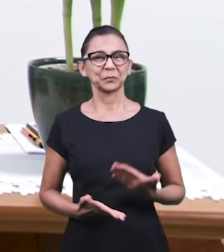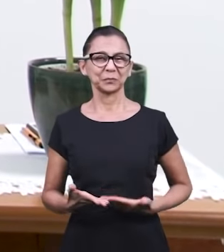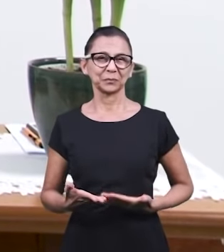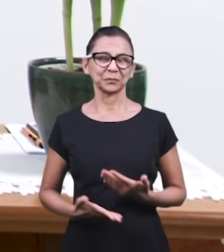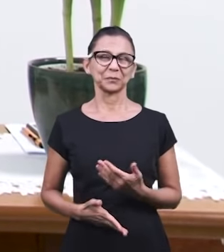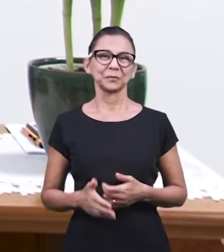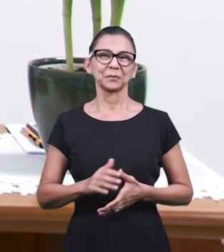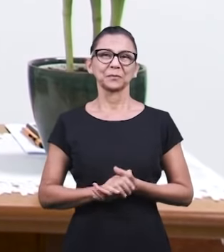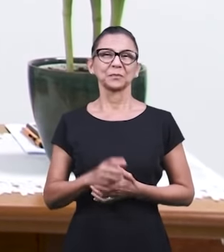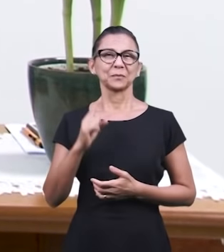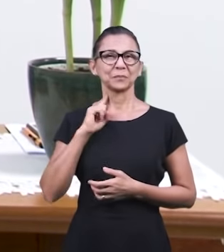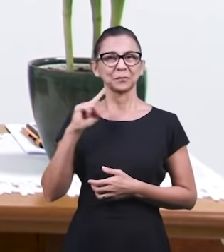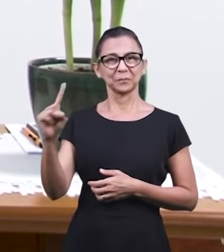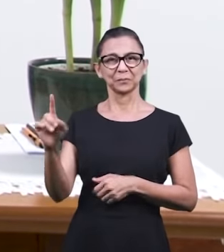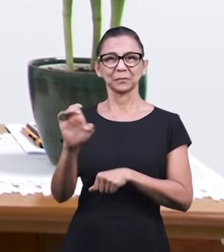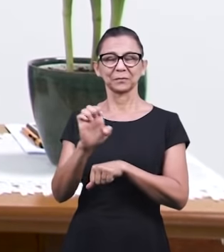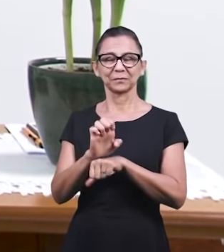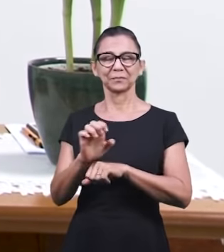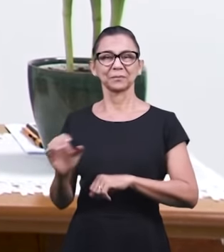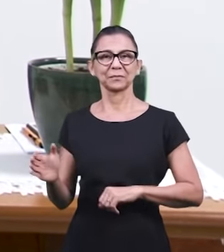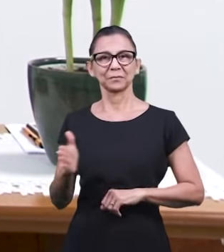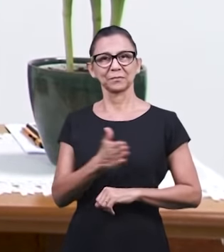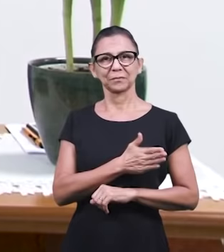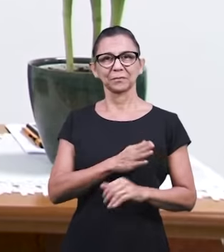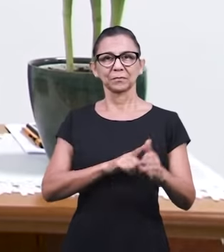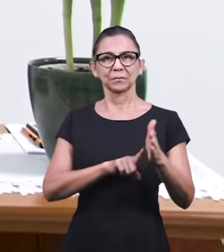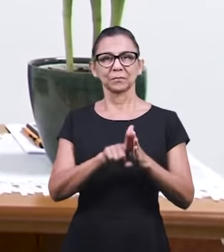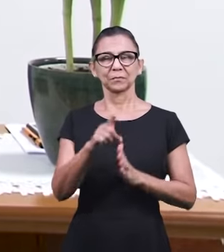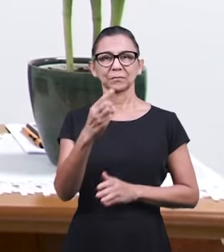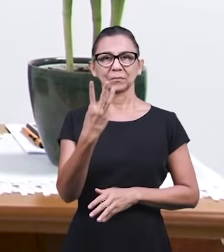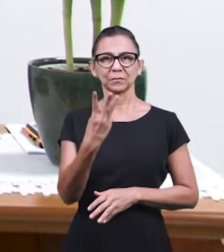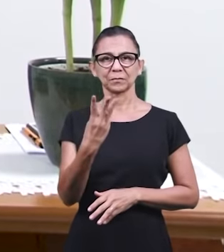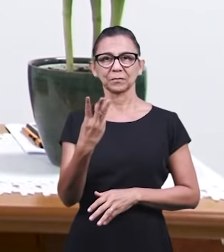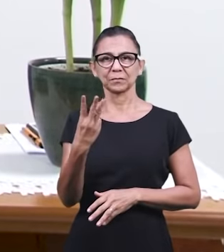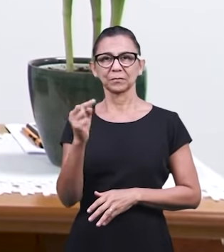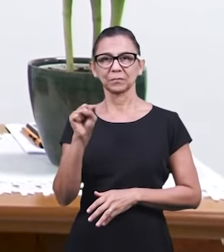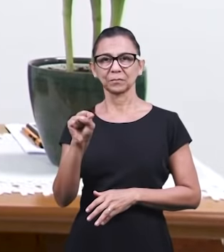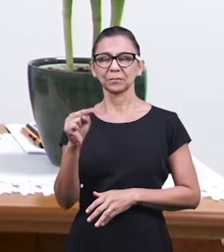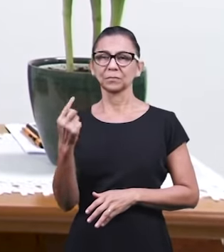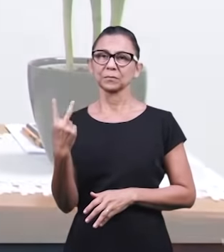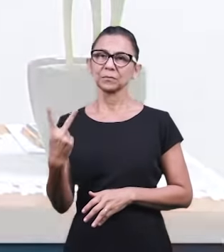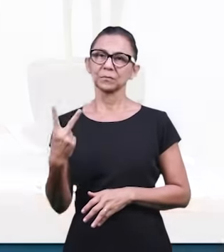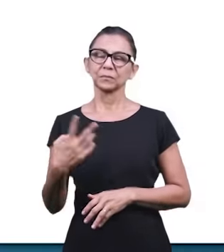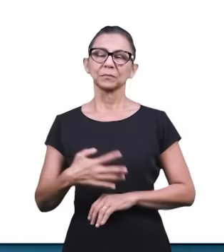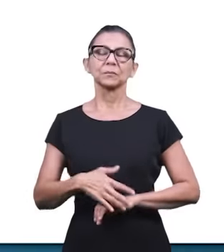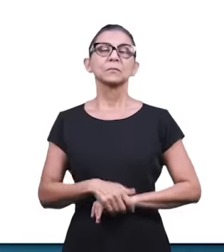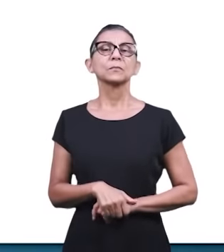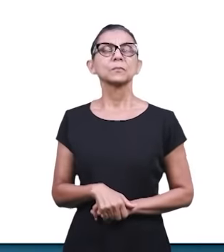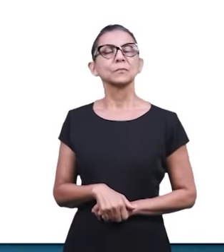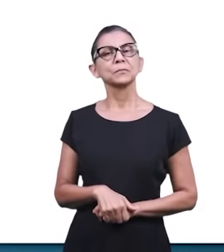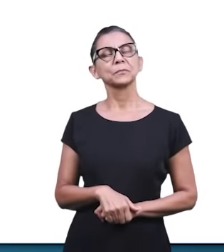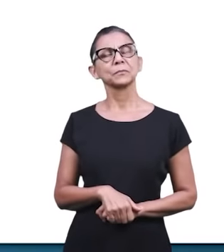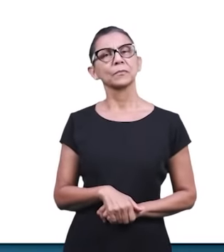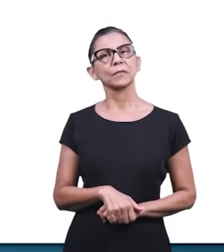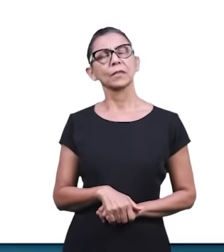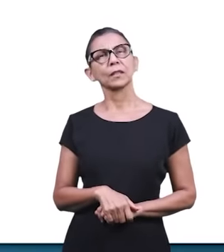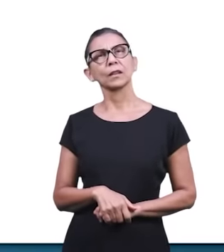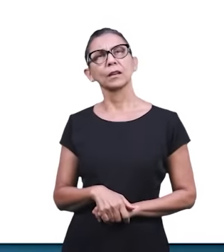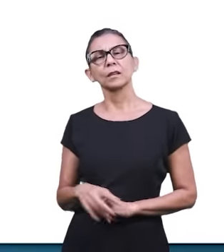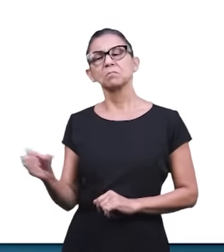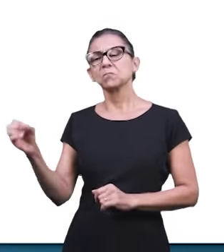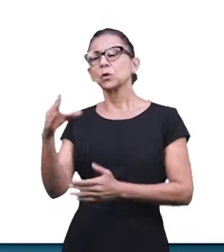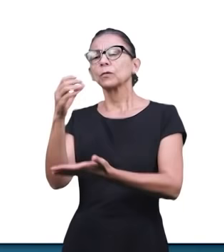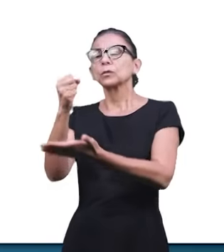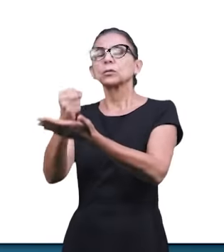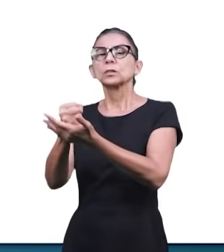queridos de Contagem e de toda Minas Gerais. A pergunta 3.2b diz: por que a profecia